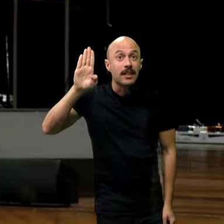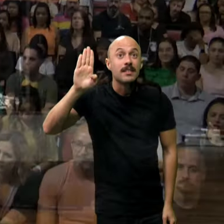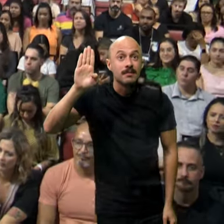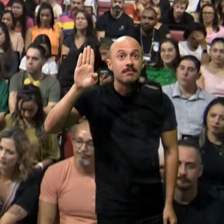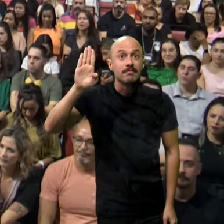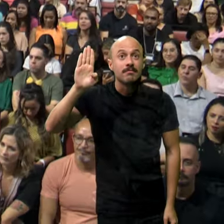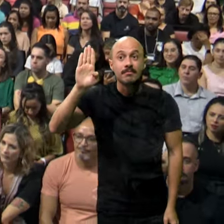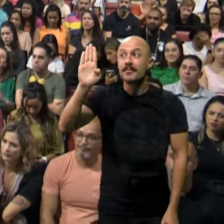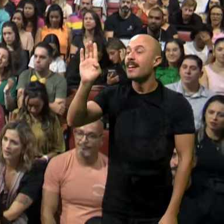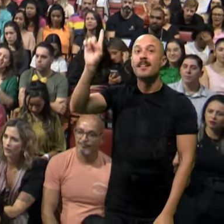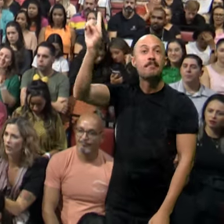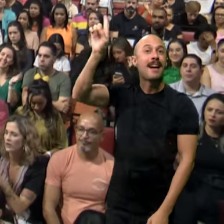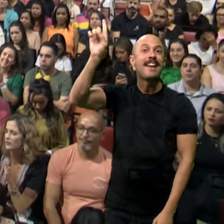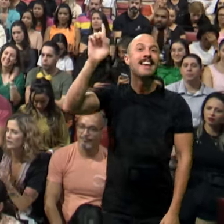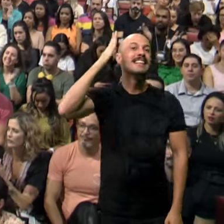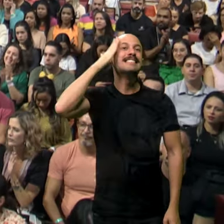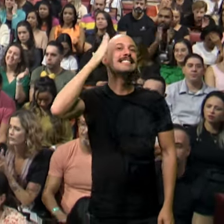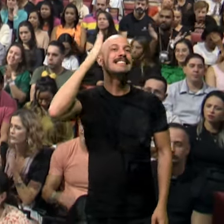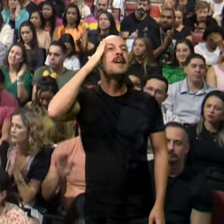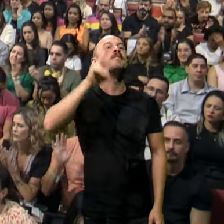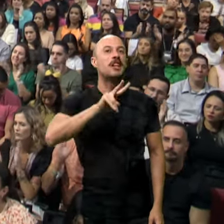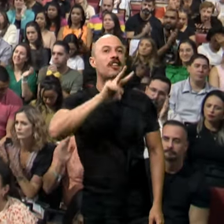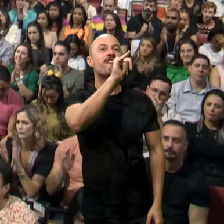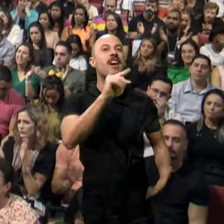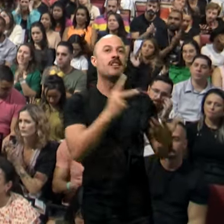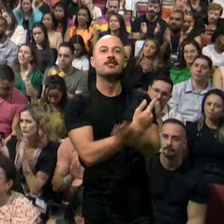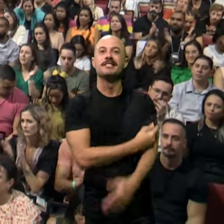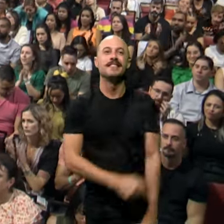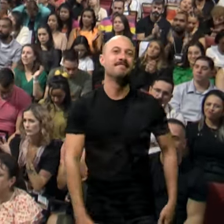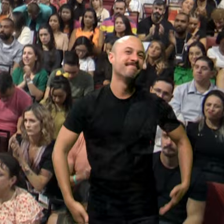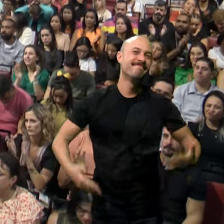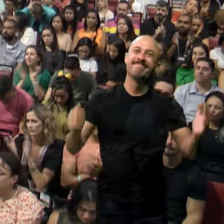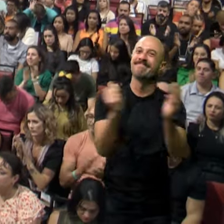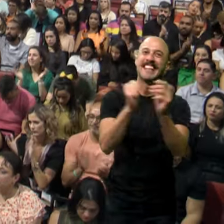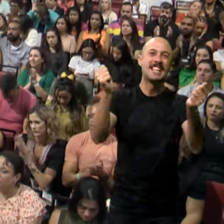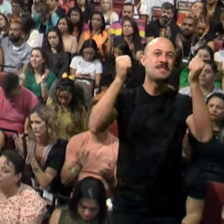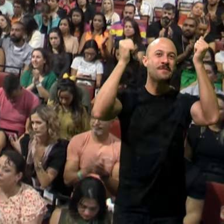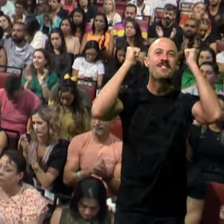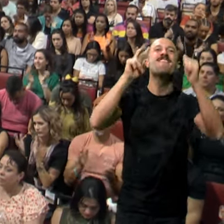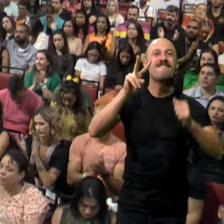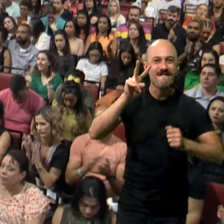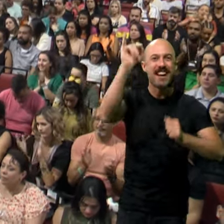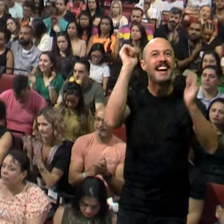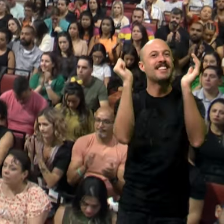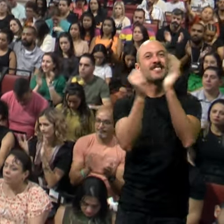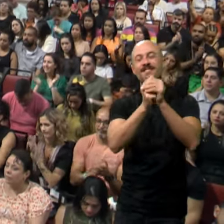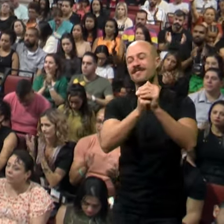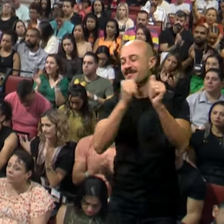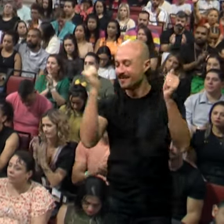fato. Aleluia! Aleluia!